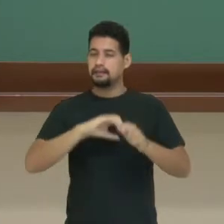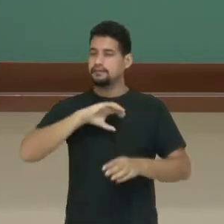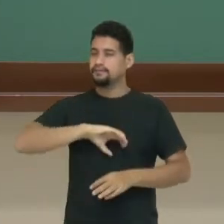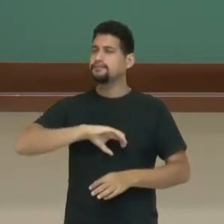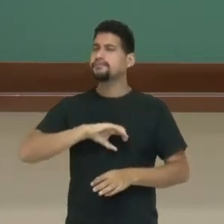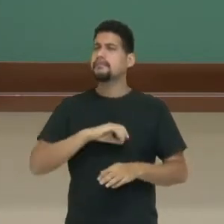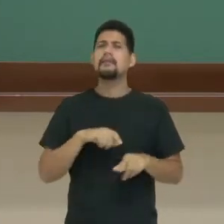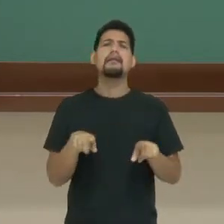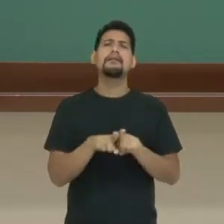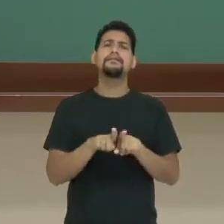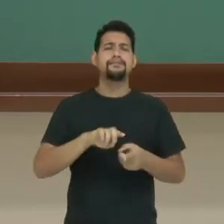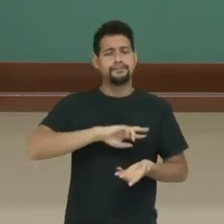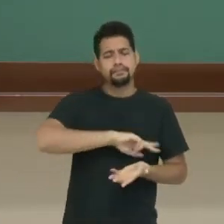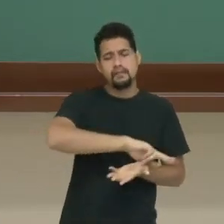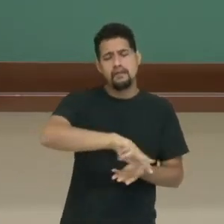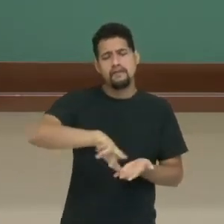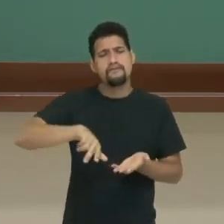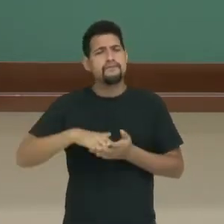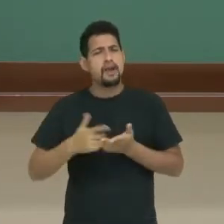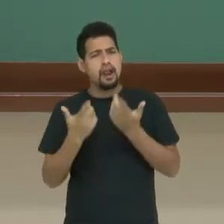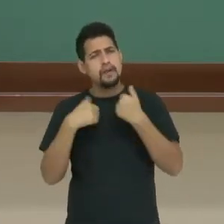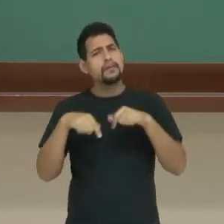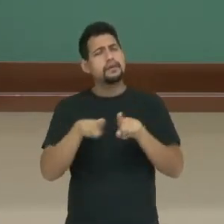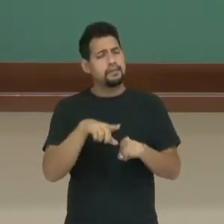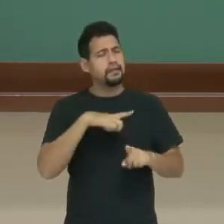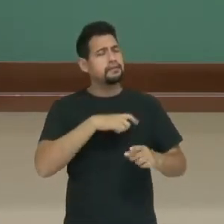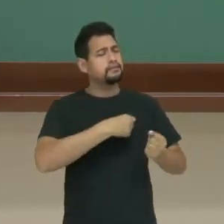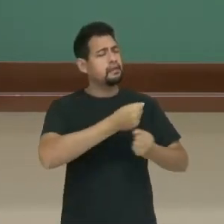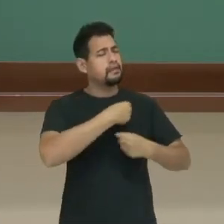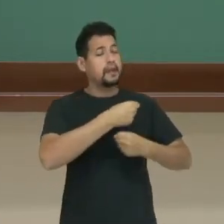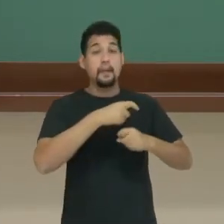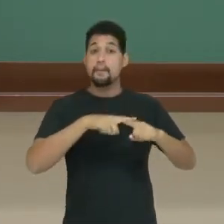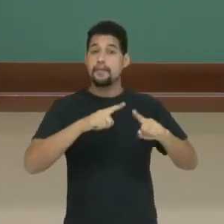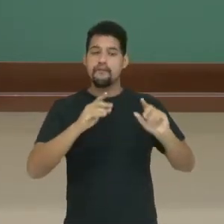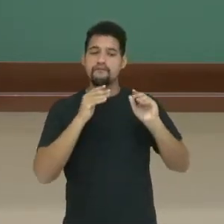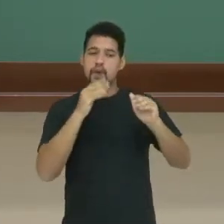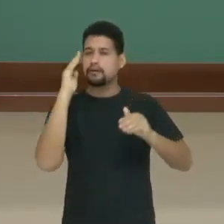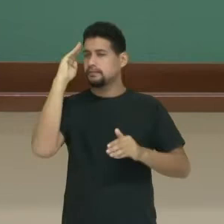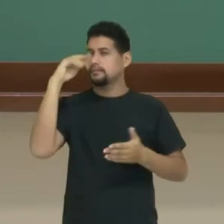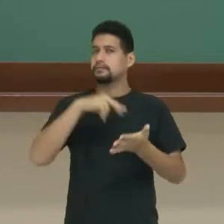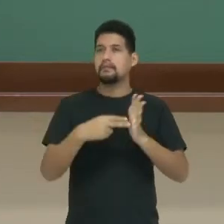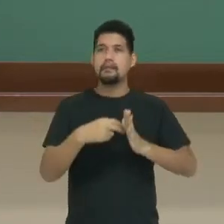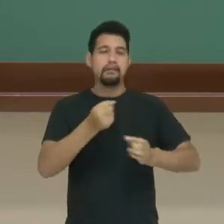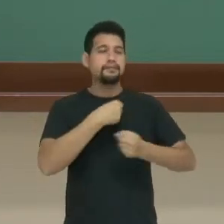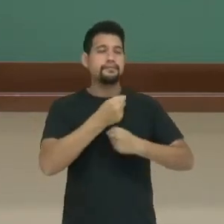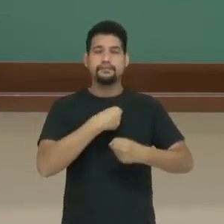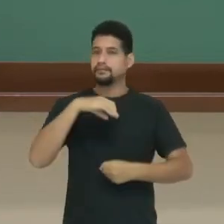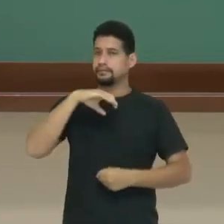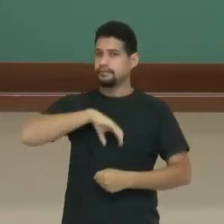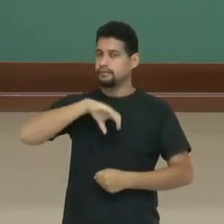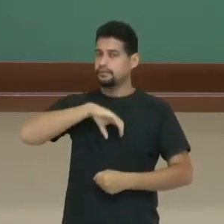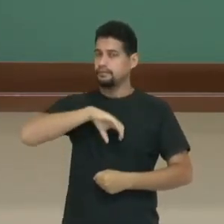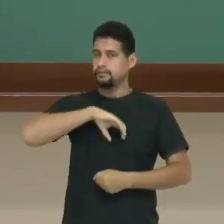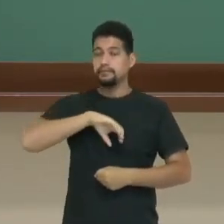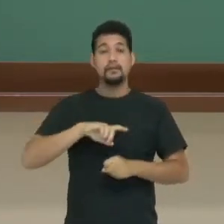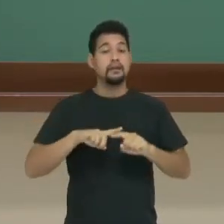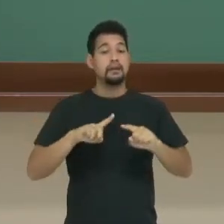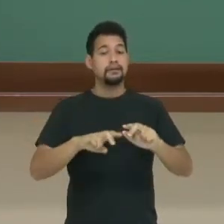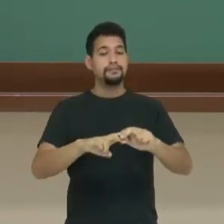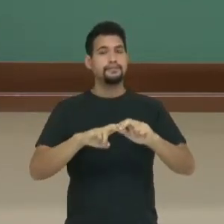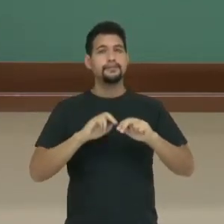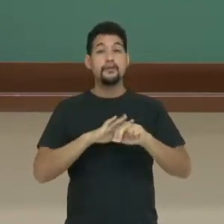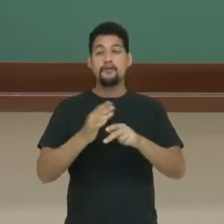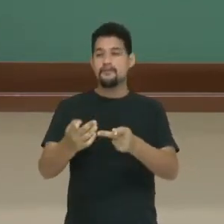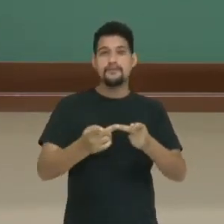e também das outras línguas também temos entrevista, né? Mas o nosso foco é a entrevista na língua portuguesa. Por isso,